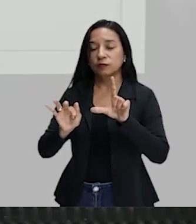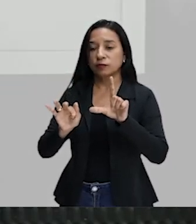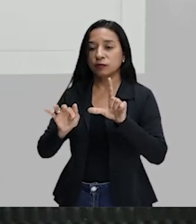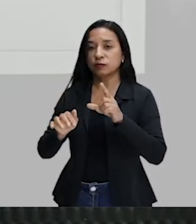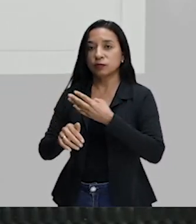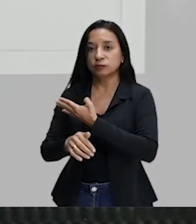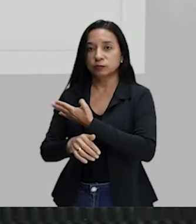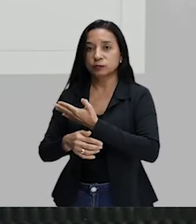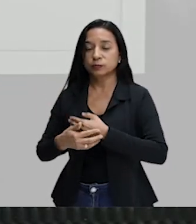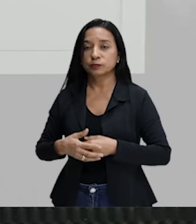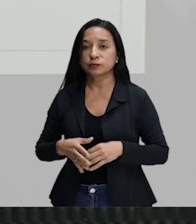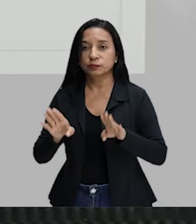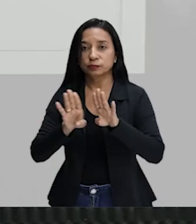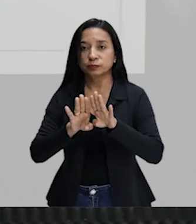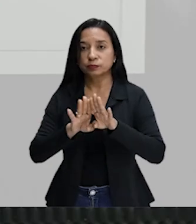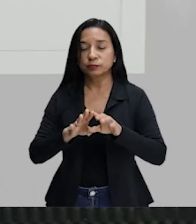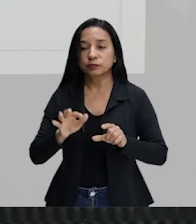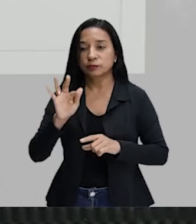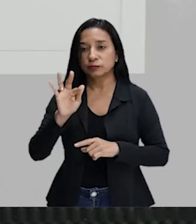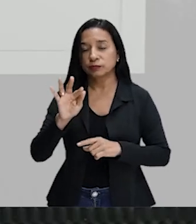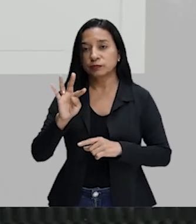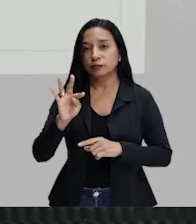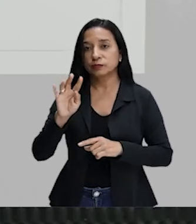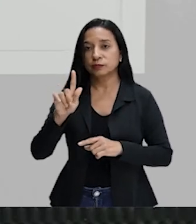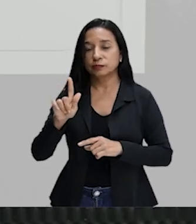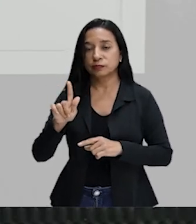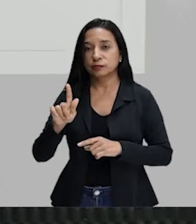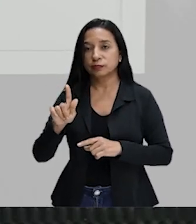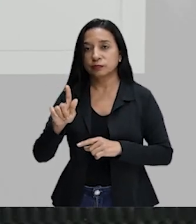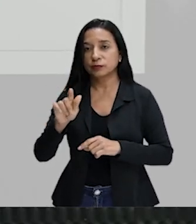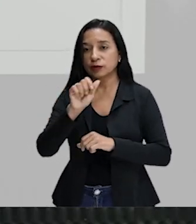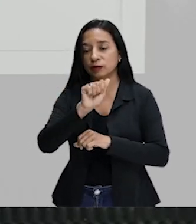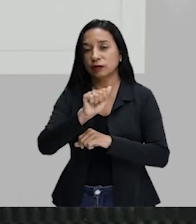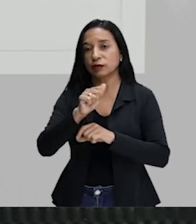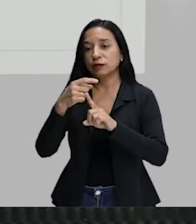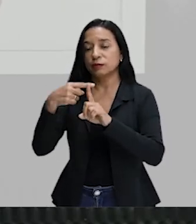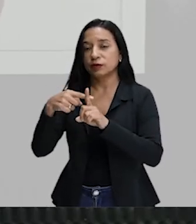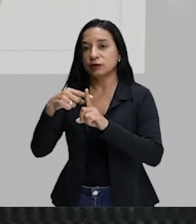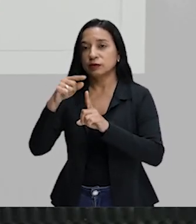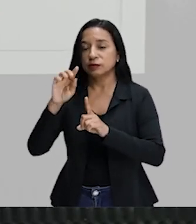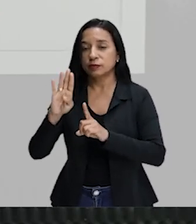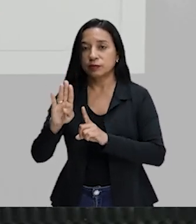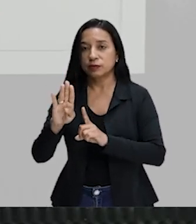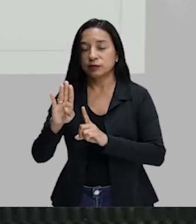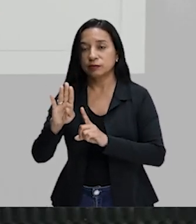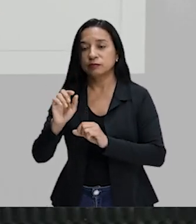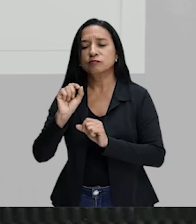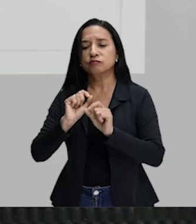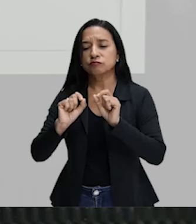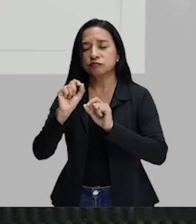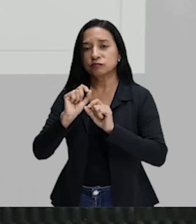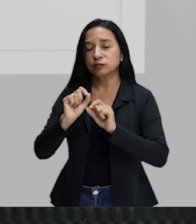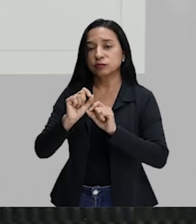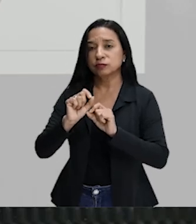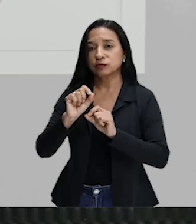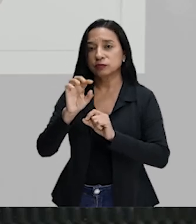tangente também. Então, tangente de A mais B. Quem vai ser a tangente de